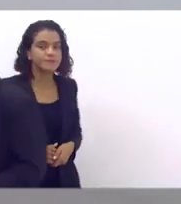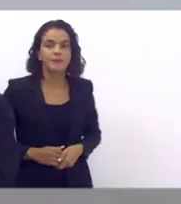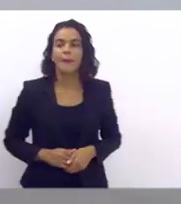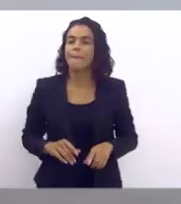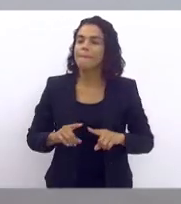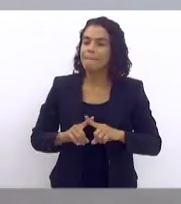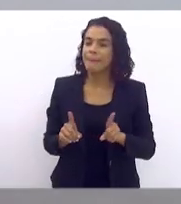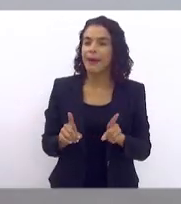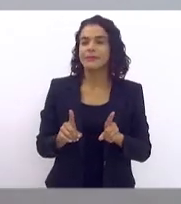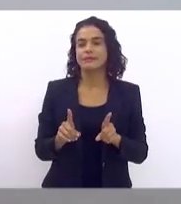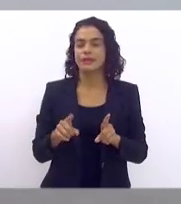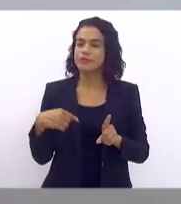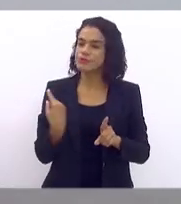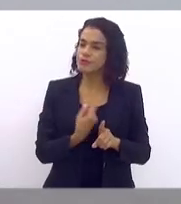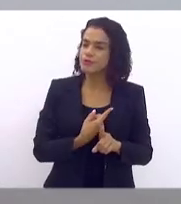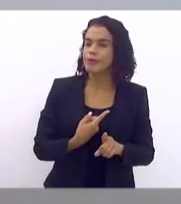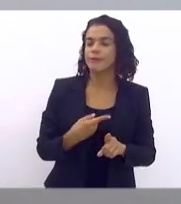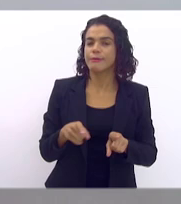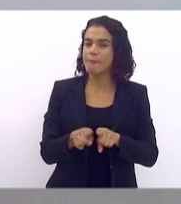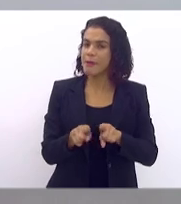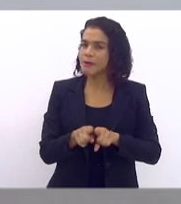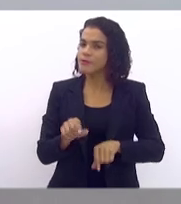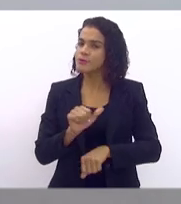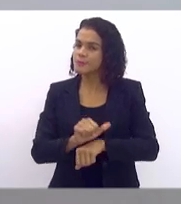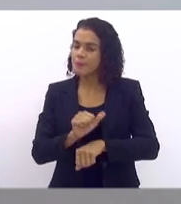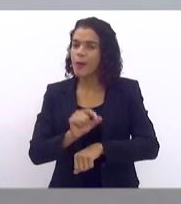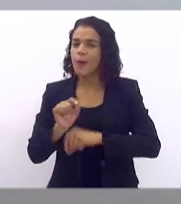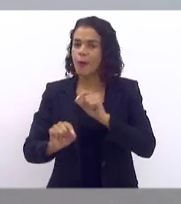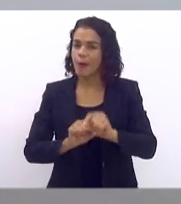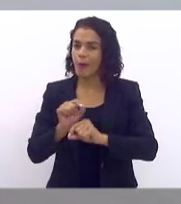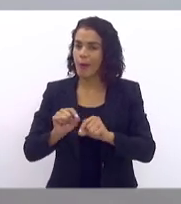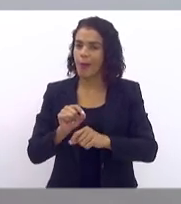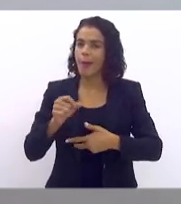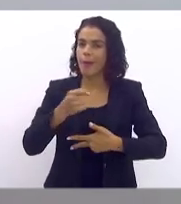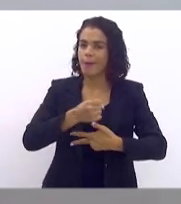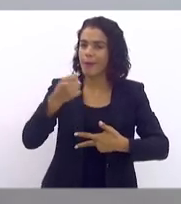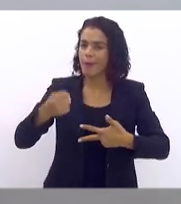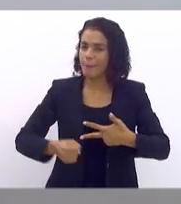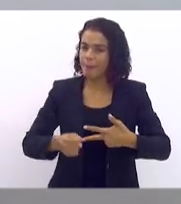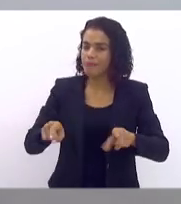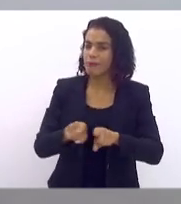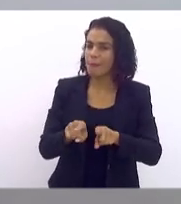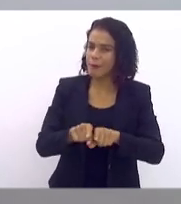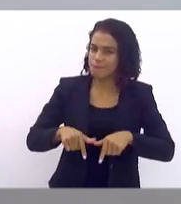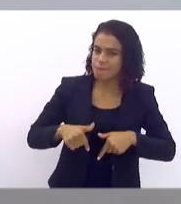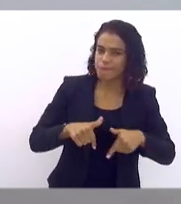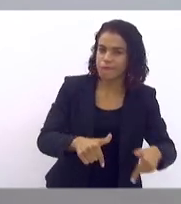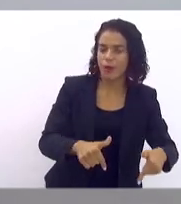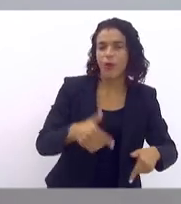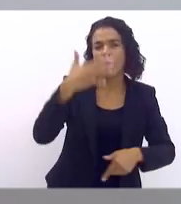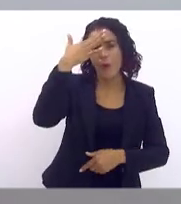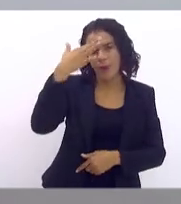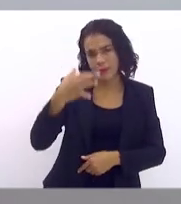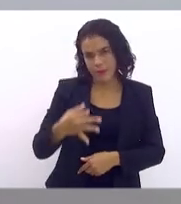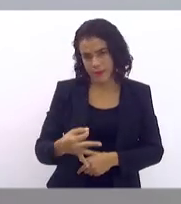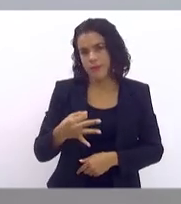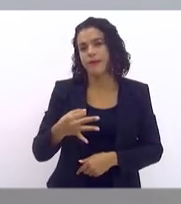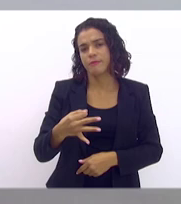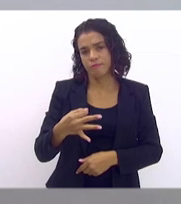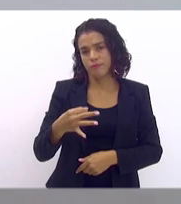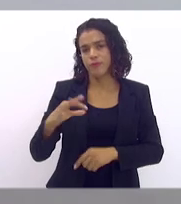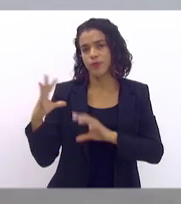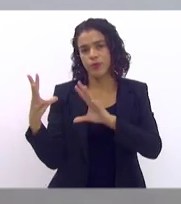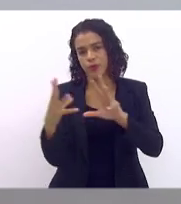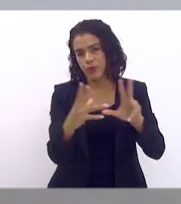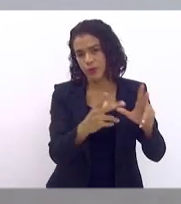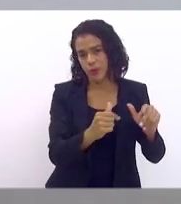Mas a gente conta com o poder público para que seja de fato efetiva e atenda todas as meninas e mulheres do